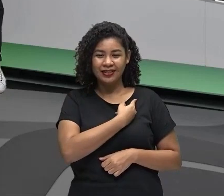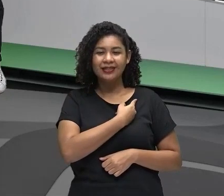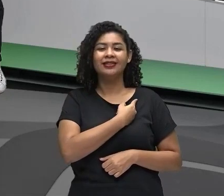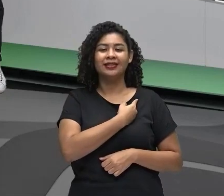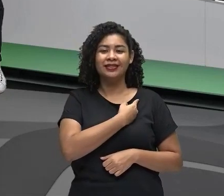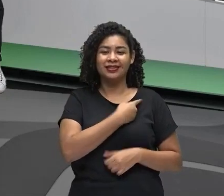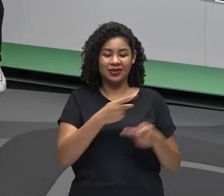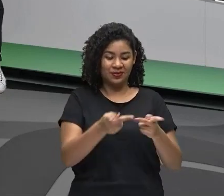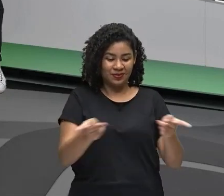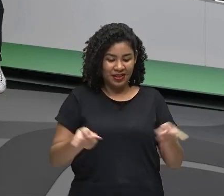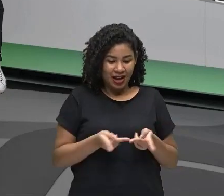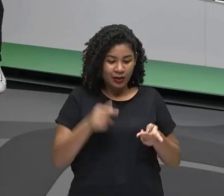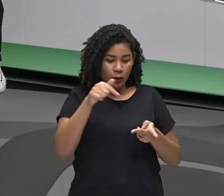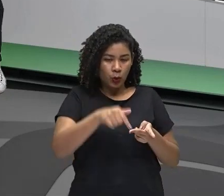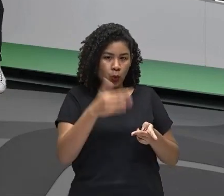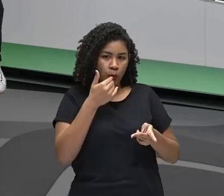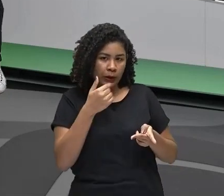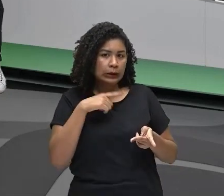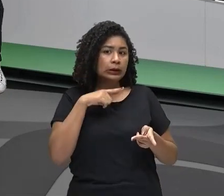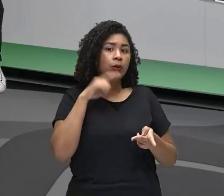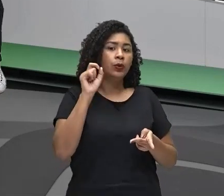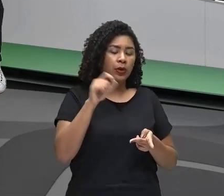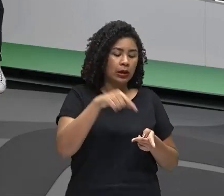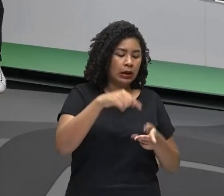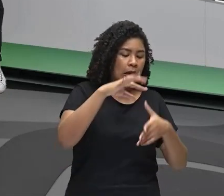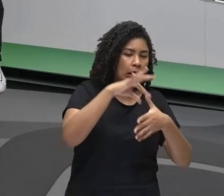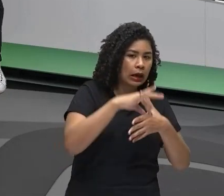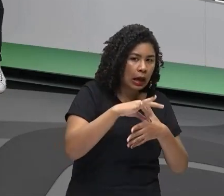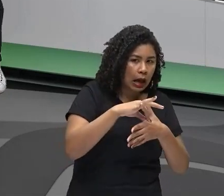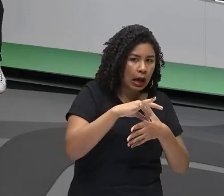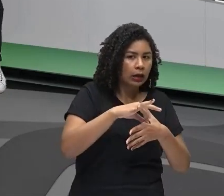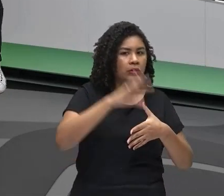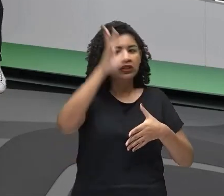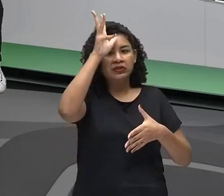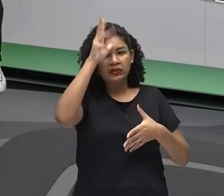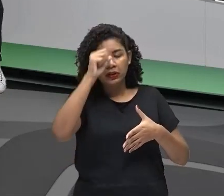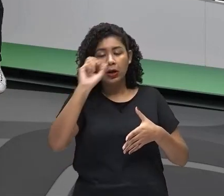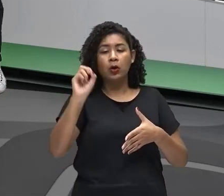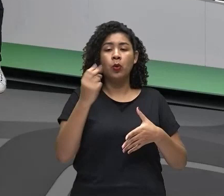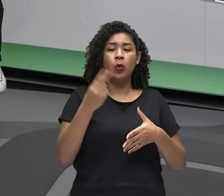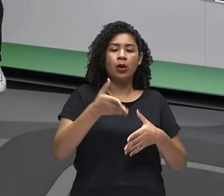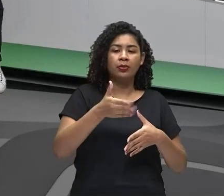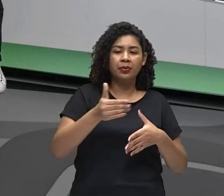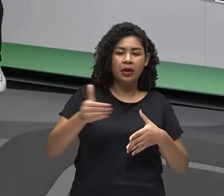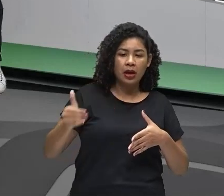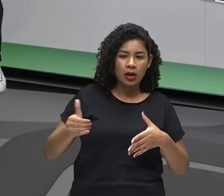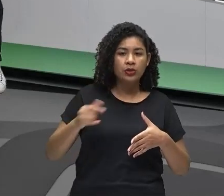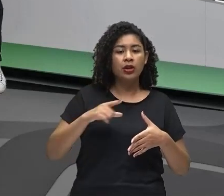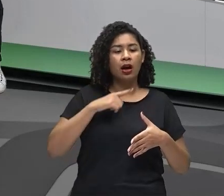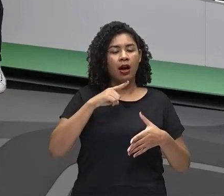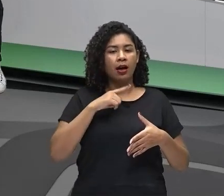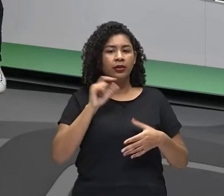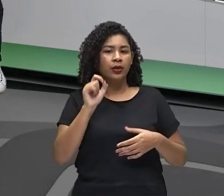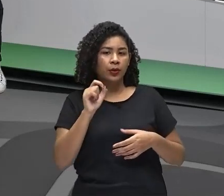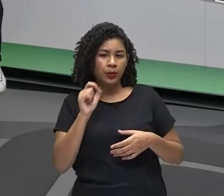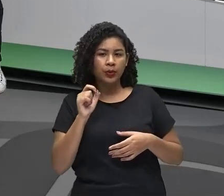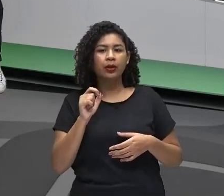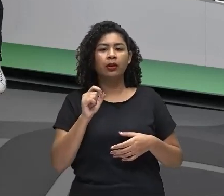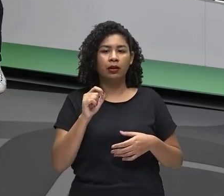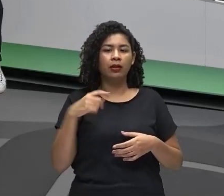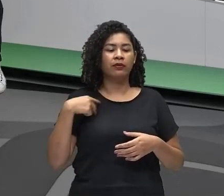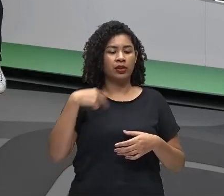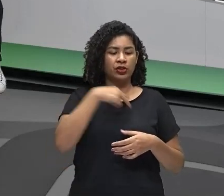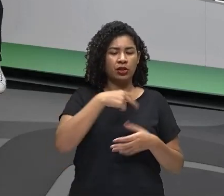lá a carne, seja do peixe ou do frango, né, e também vegetais, né, grãos. Então nós temos a nossa dieta, ela já é